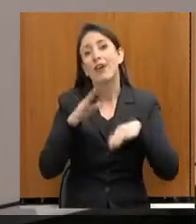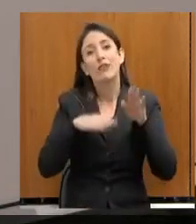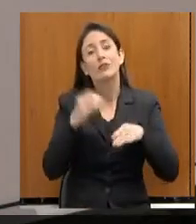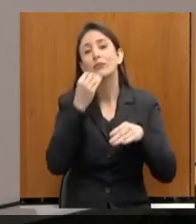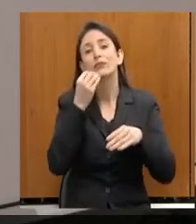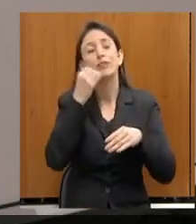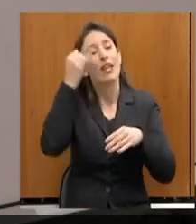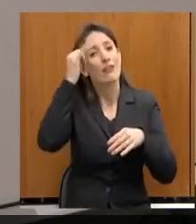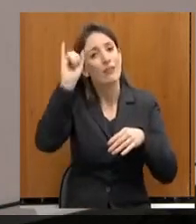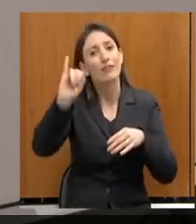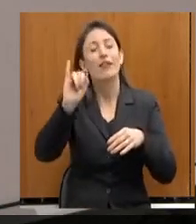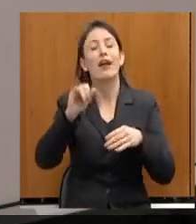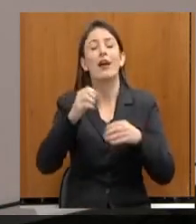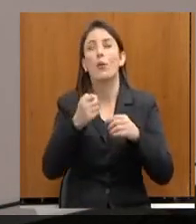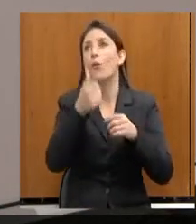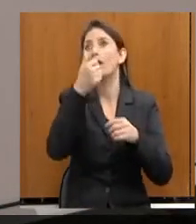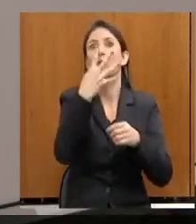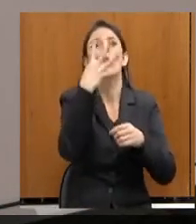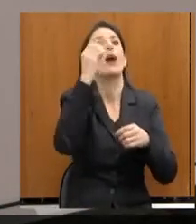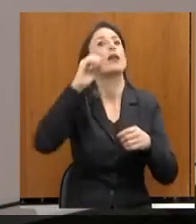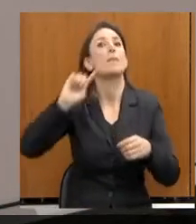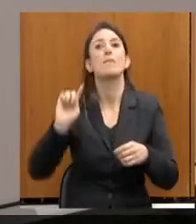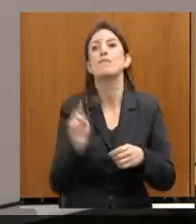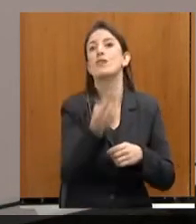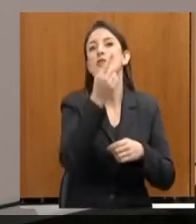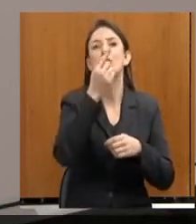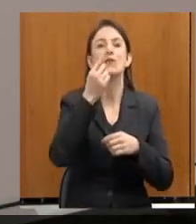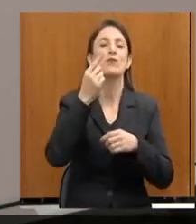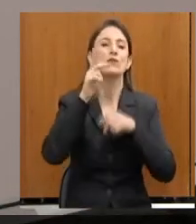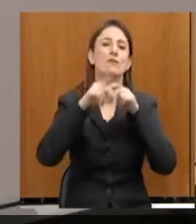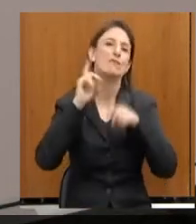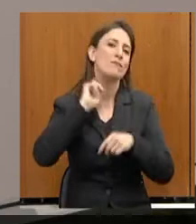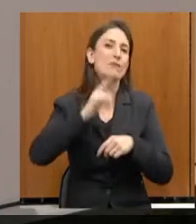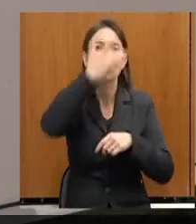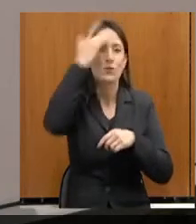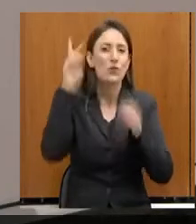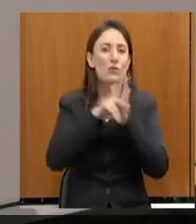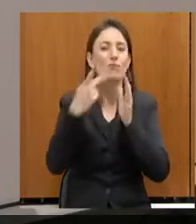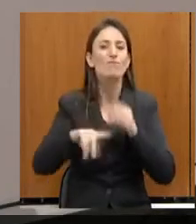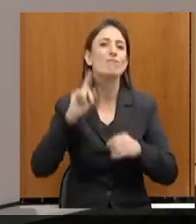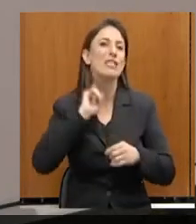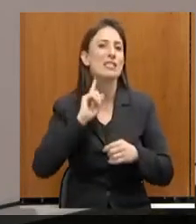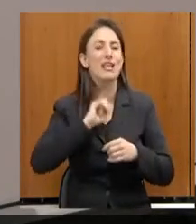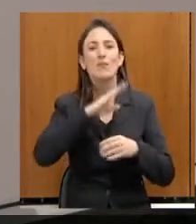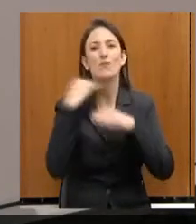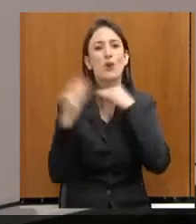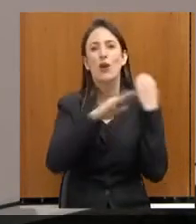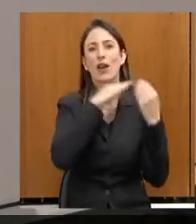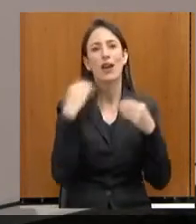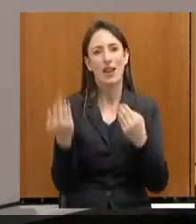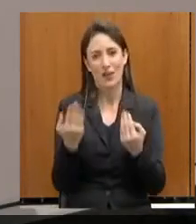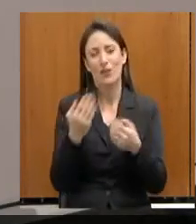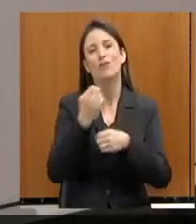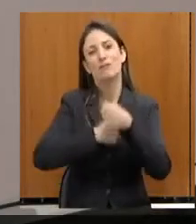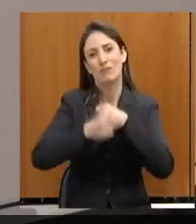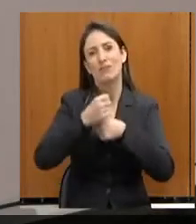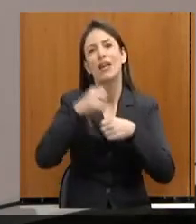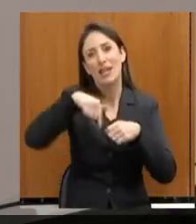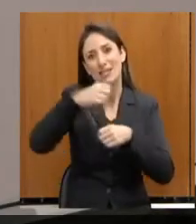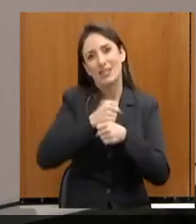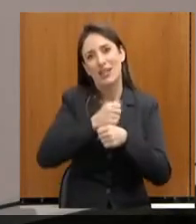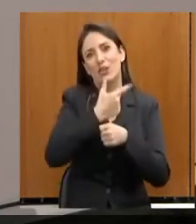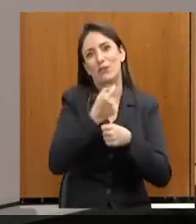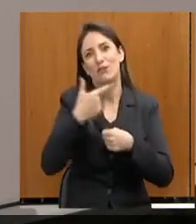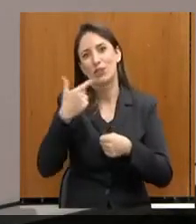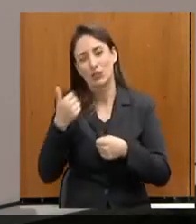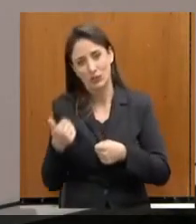quase 40 mil Mineiros em 2021 né é a UFMG que está produzindo vacina ontem eu perguntei para o secretário de saúde